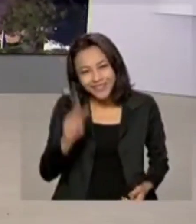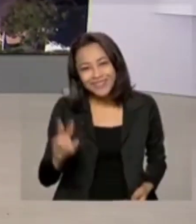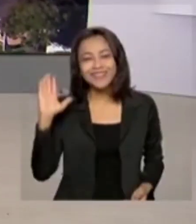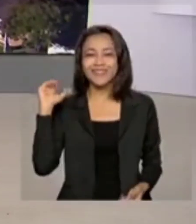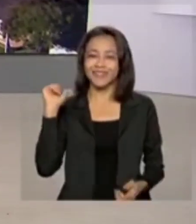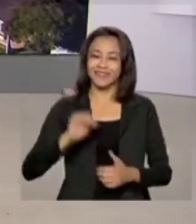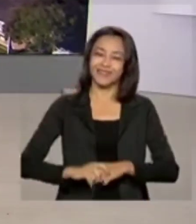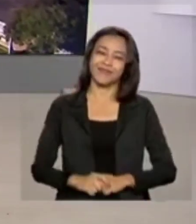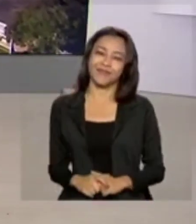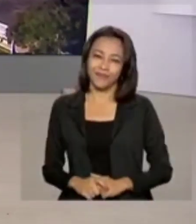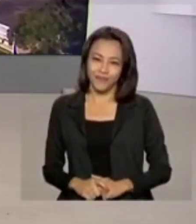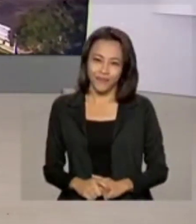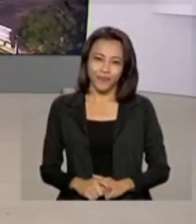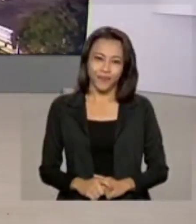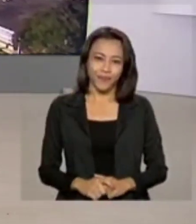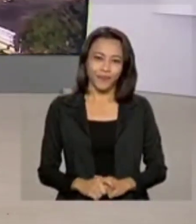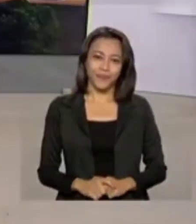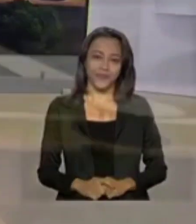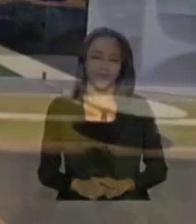lá.